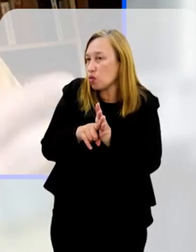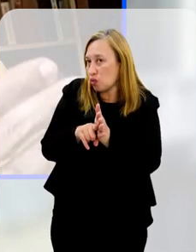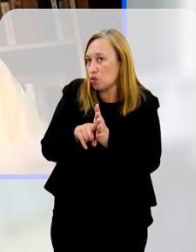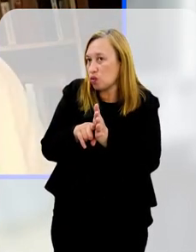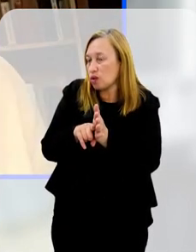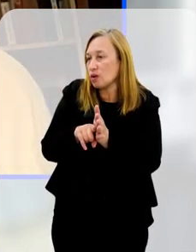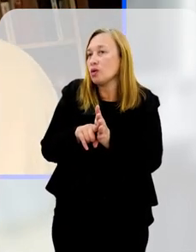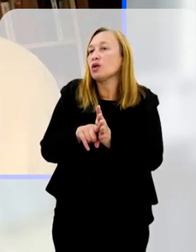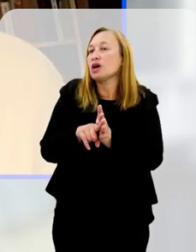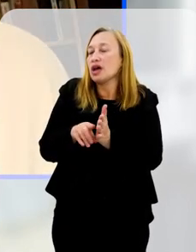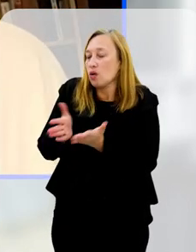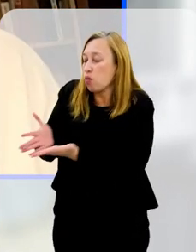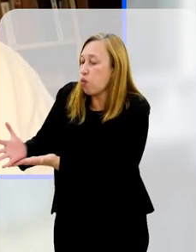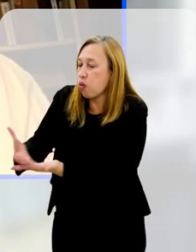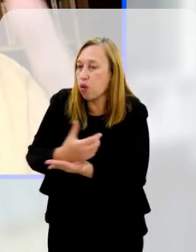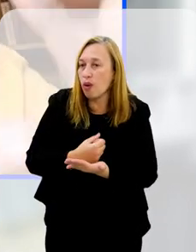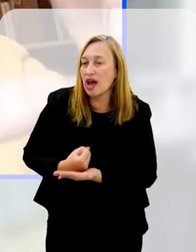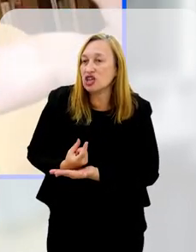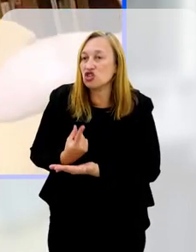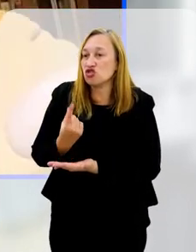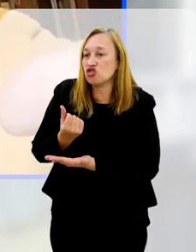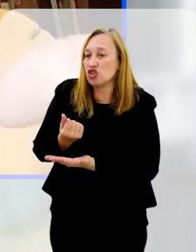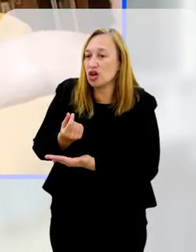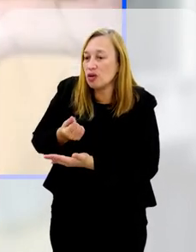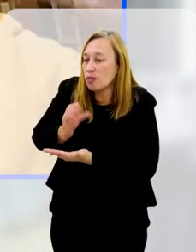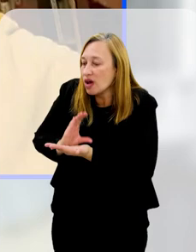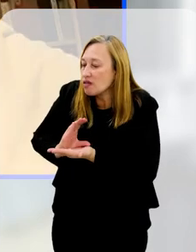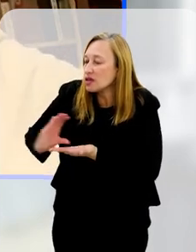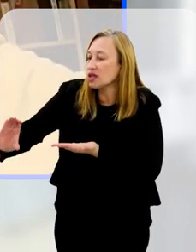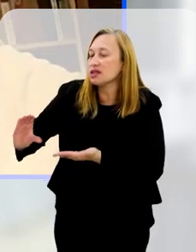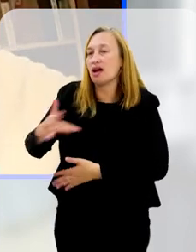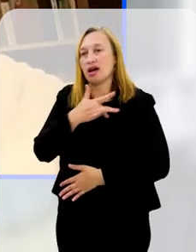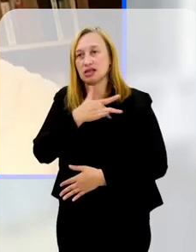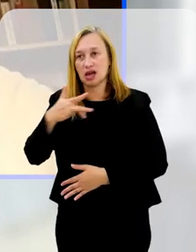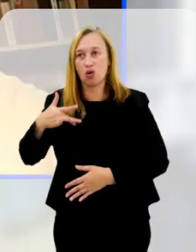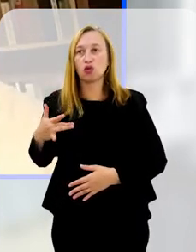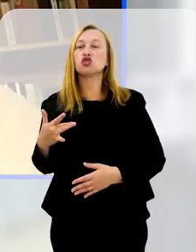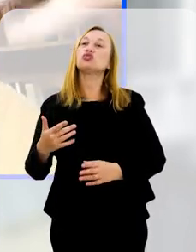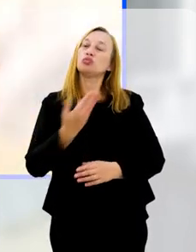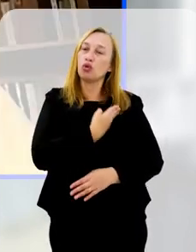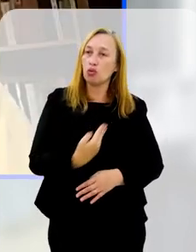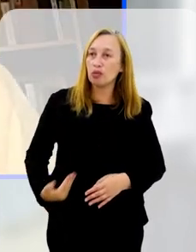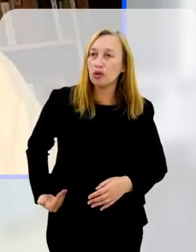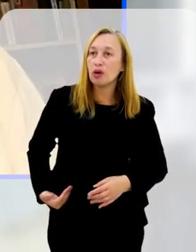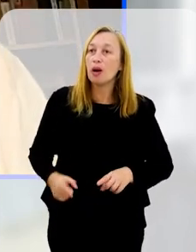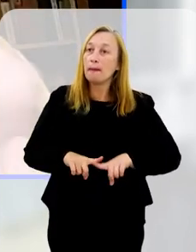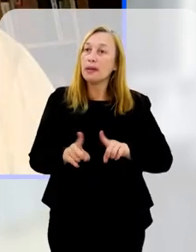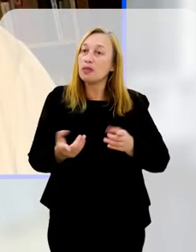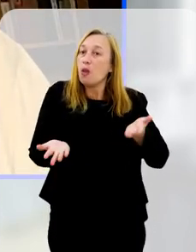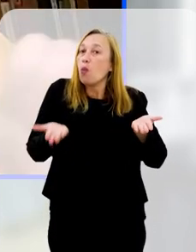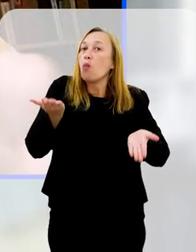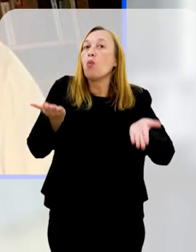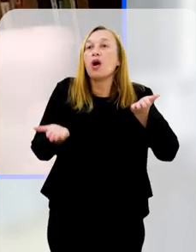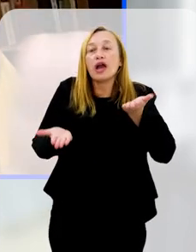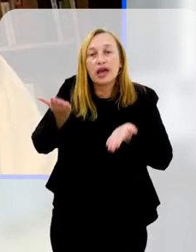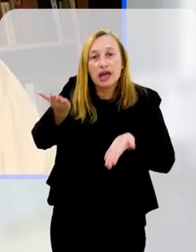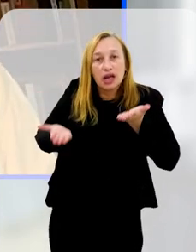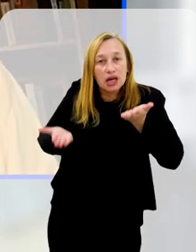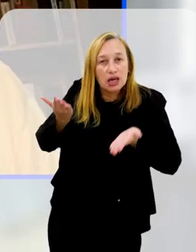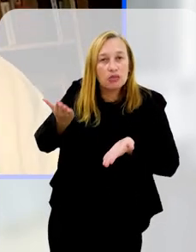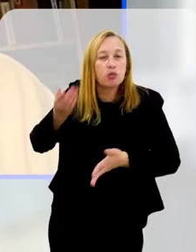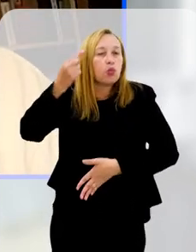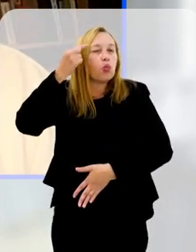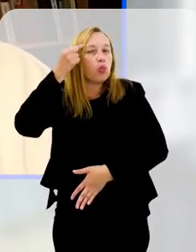mais dinheiro para financiar a saúde pública. Então, o desafio, ele é grande, mas tem um